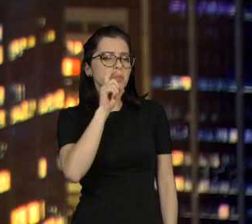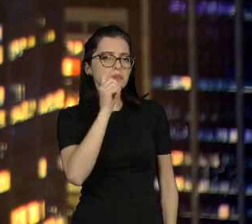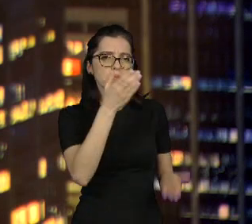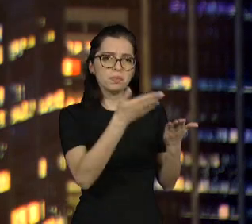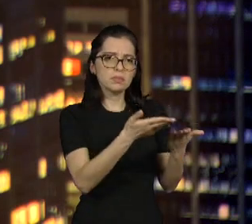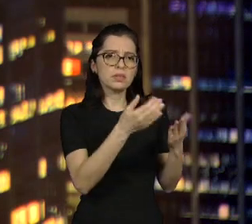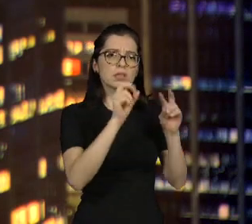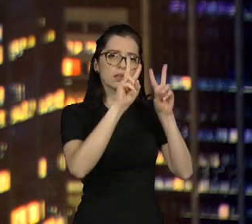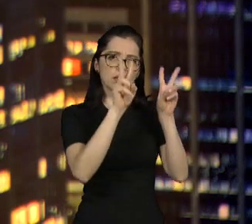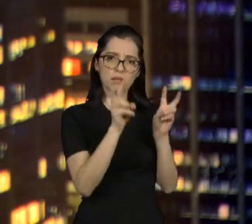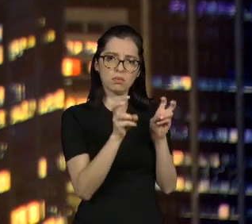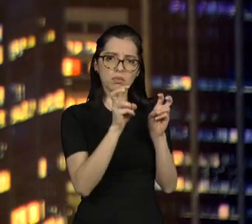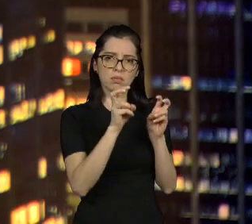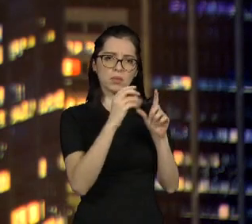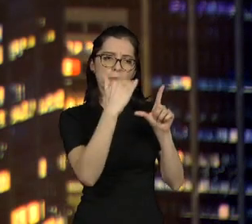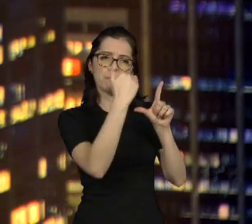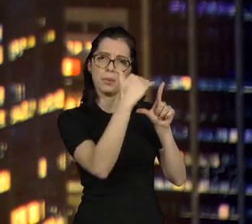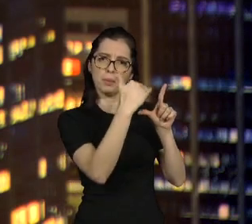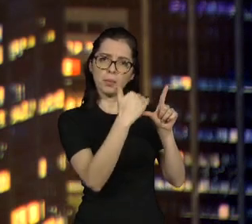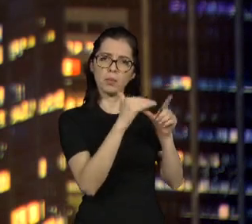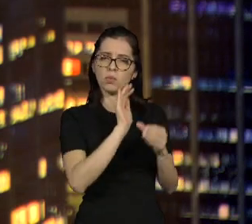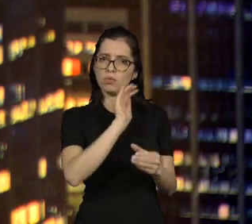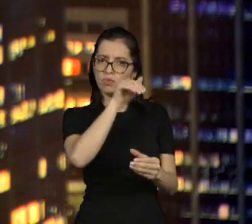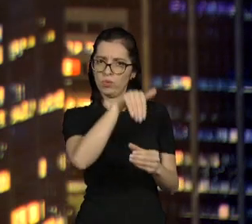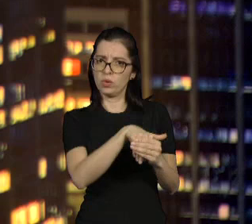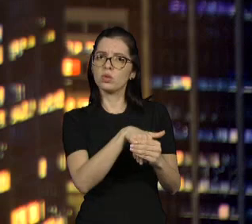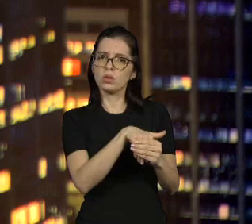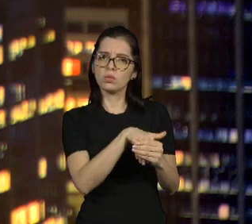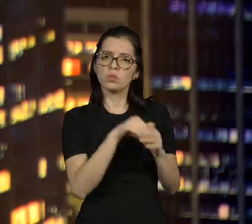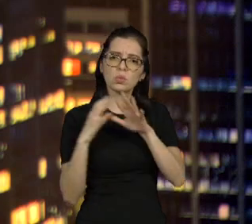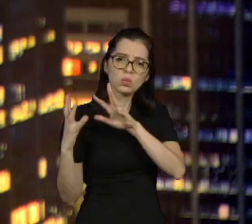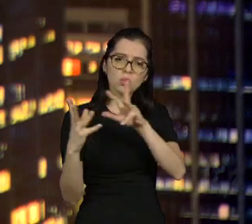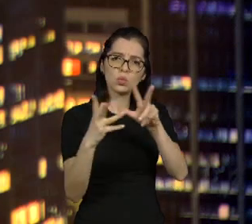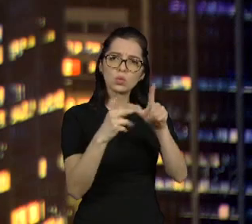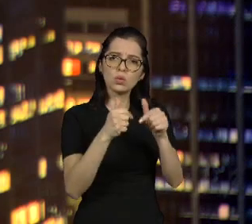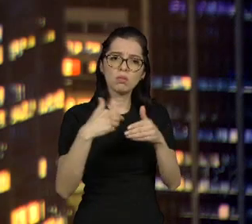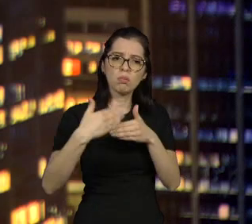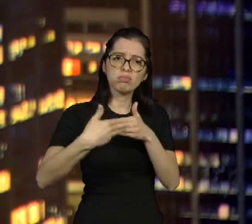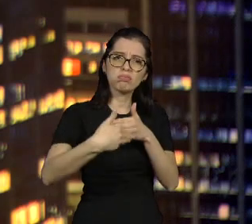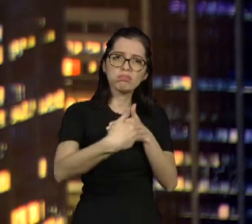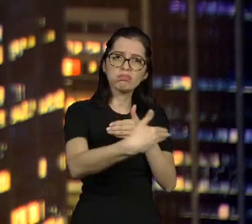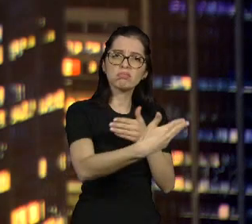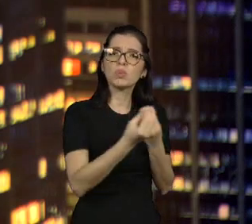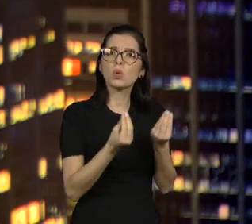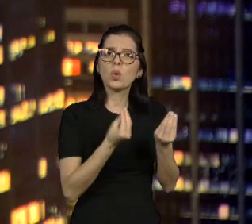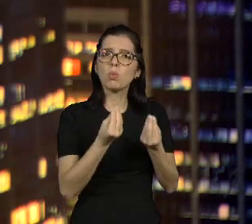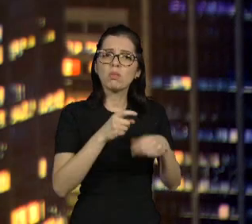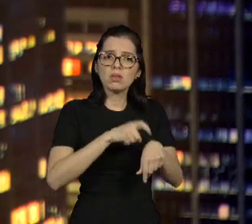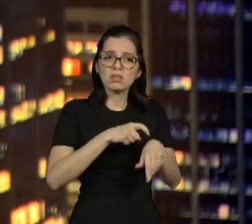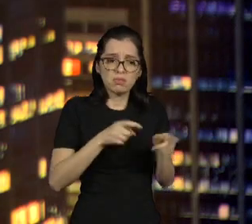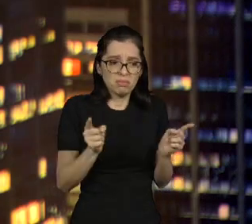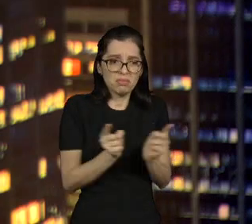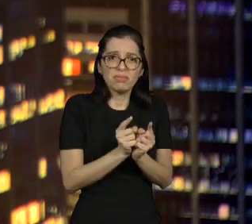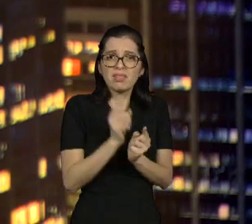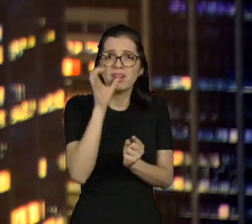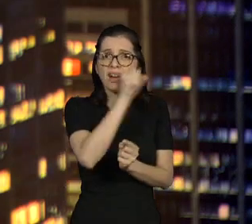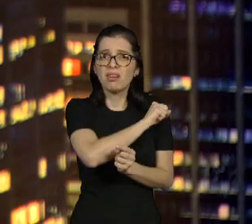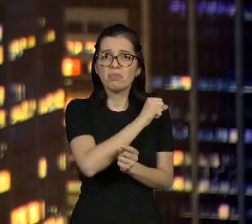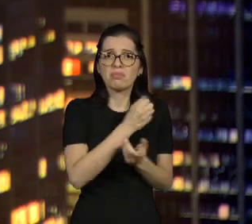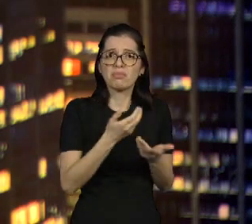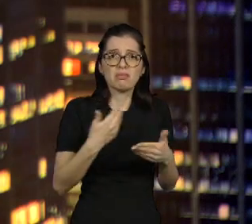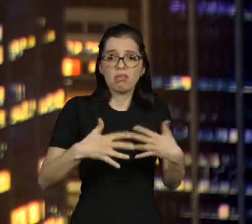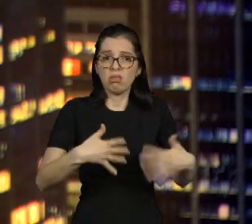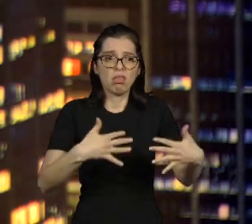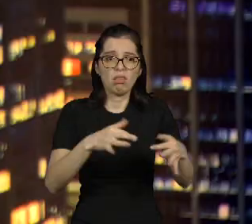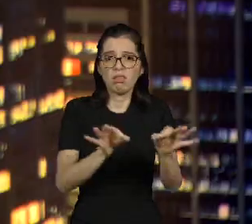no calendário eleitoral fez com que todo o processo atrasasse, ou seja, quem for eleito vai ter muito pouco tempo para cuidar desse tema, que é muito